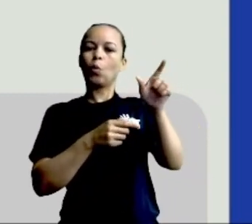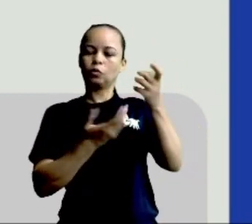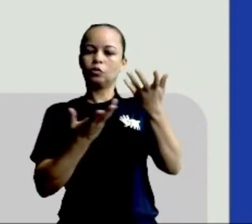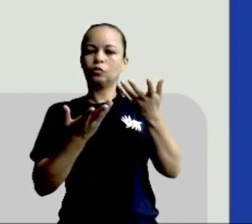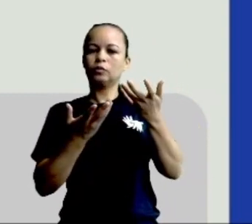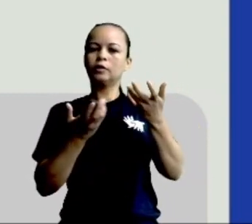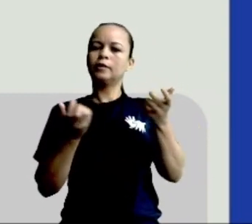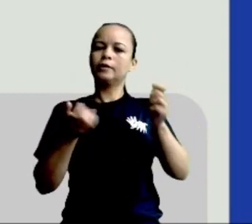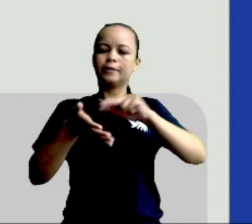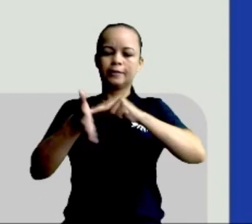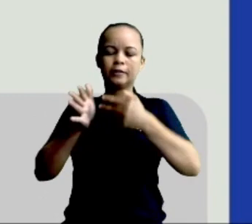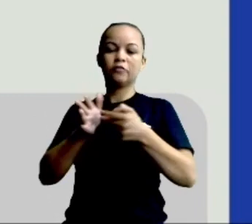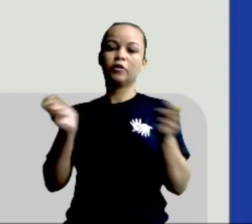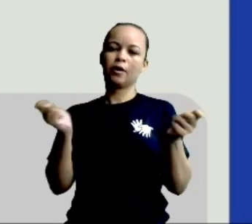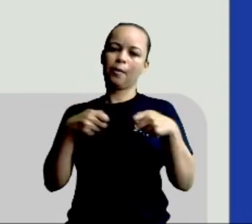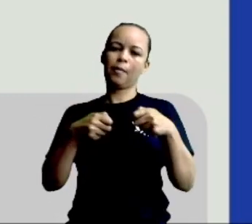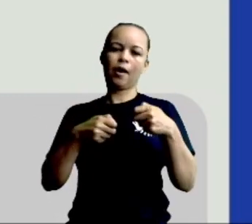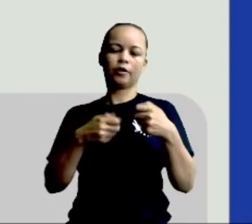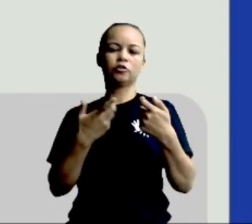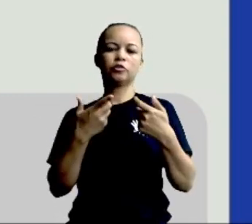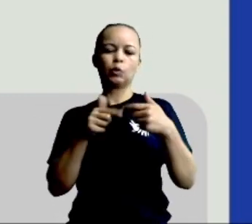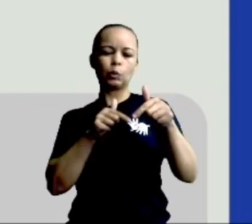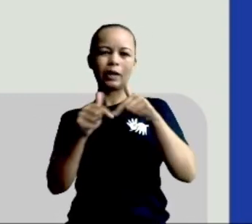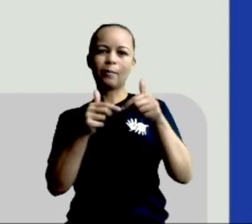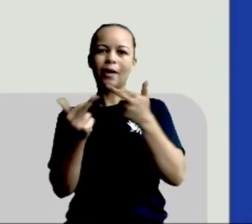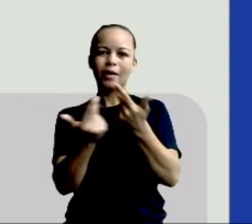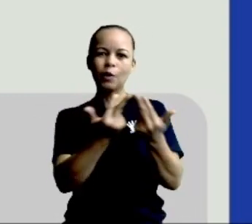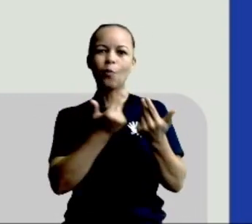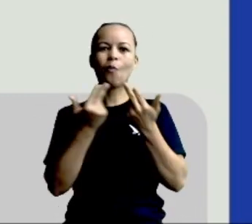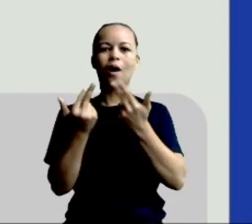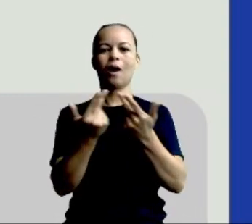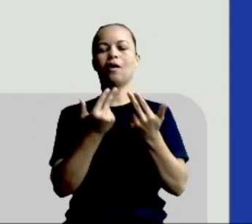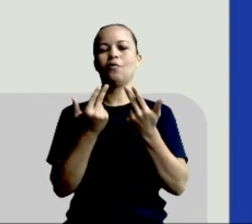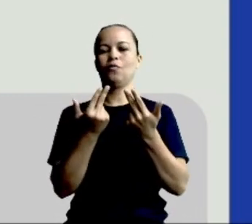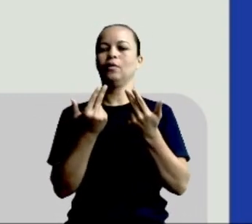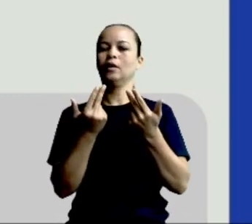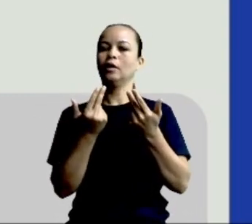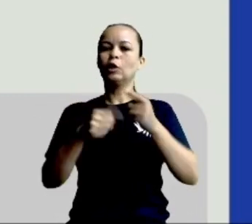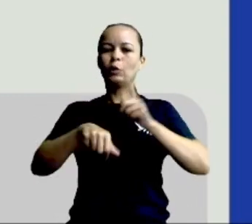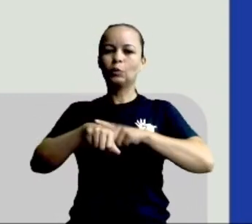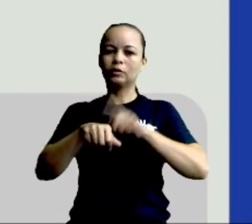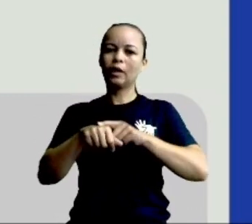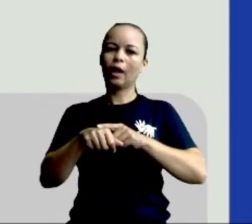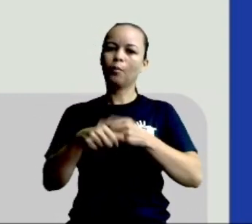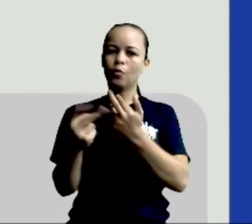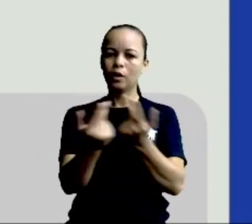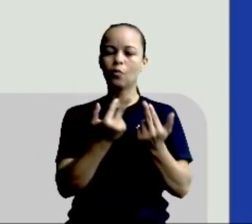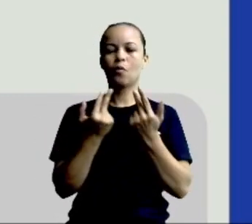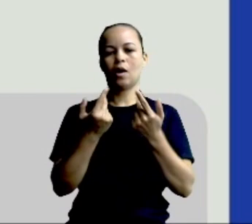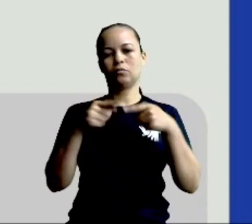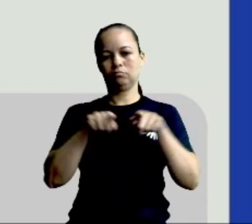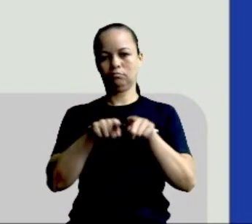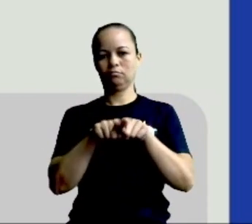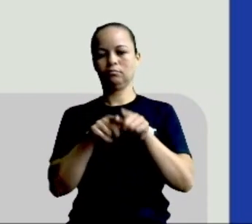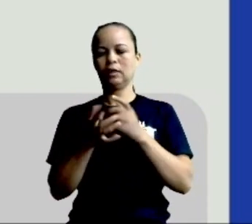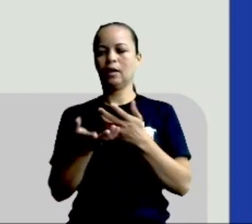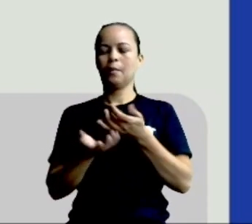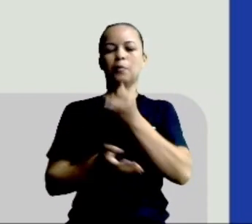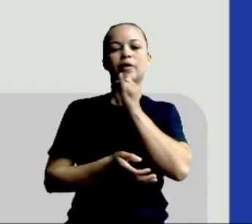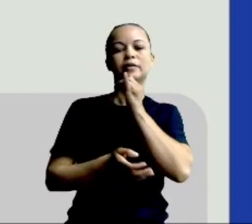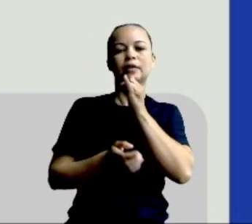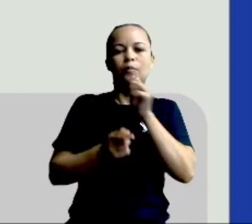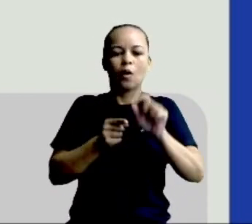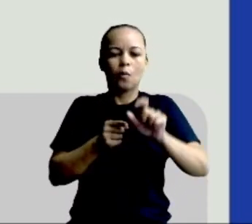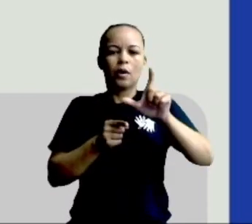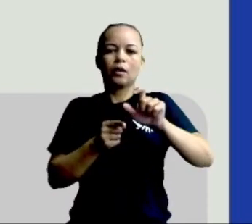ele é capaz de realizar o mesmo trabalho em o mesmo tempo. Ele consegue, por exemplo,